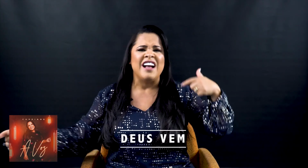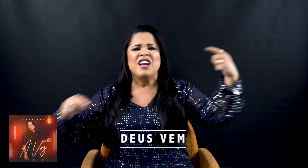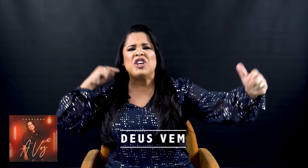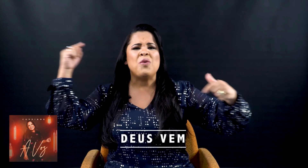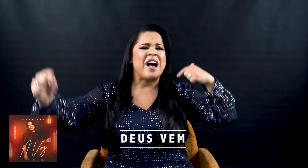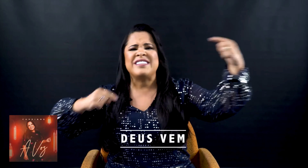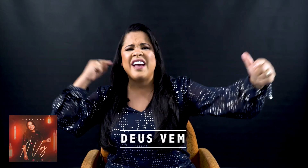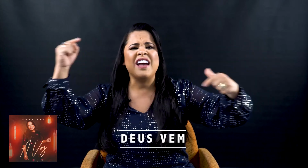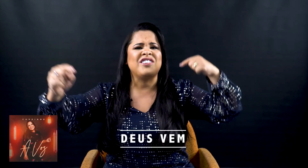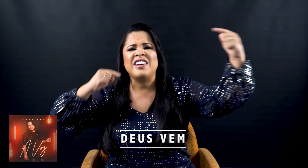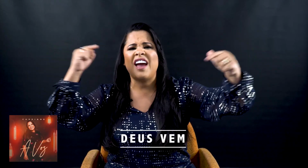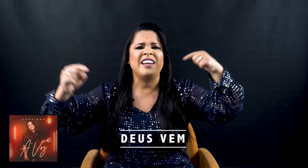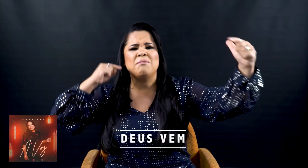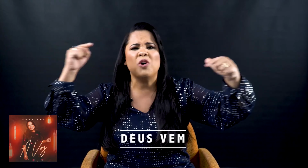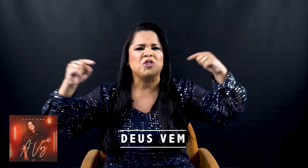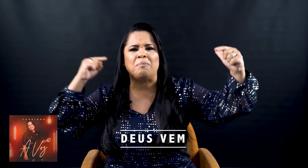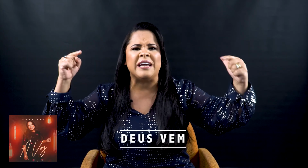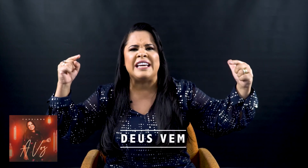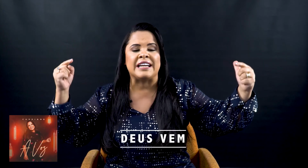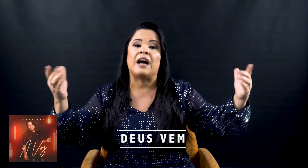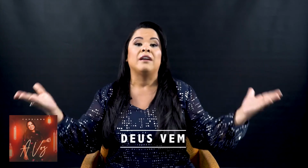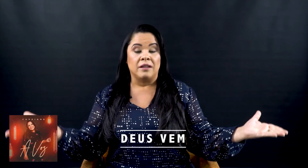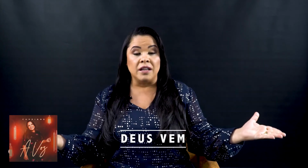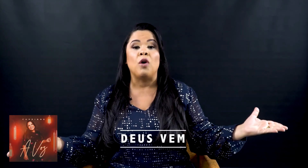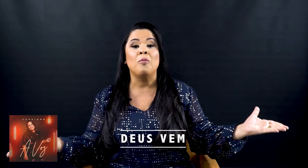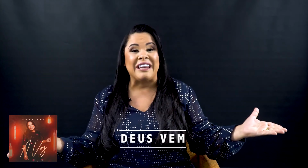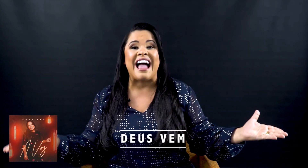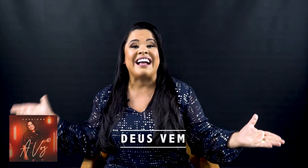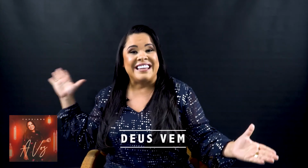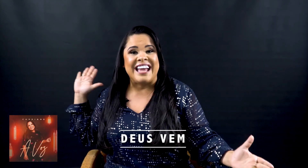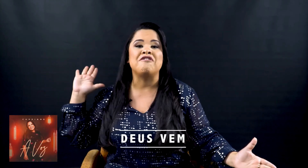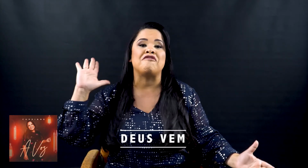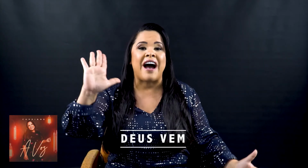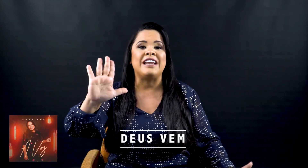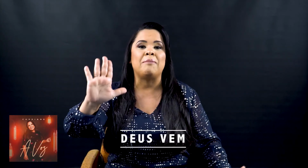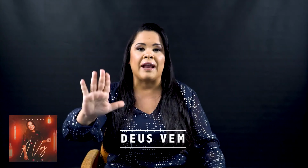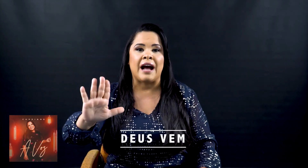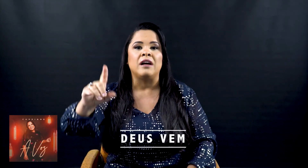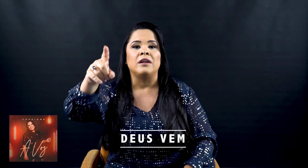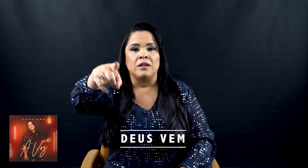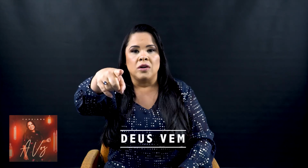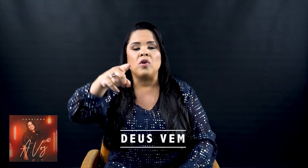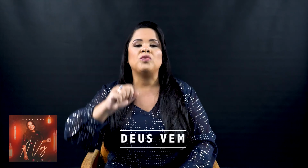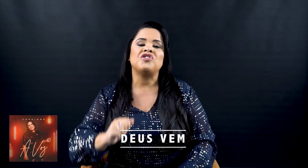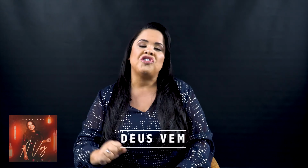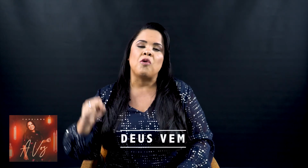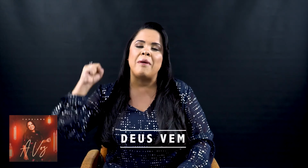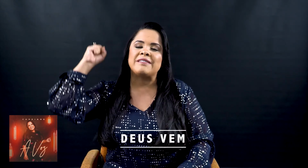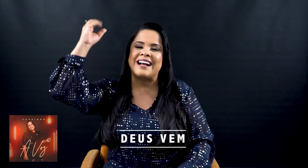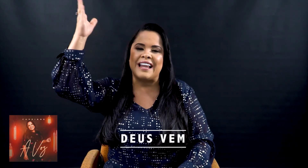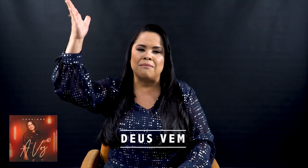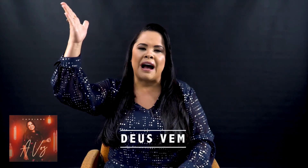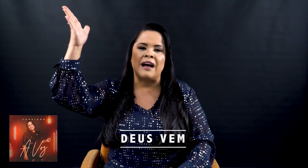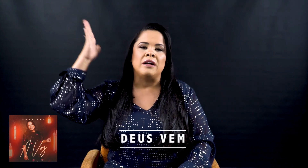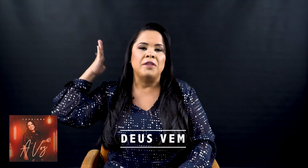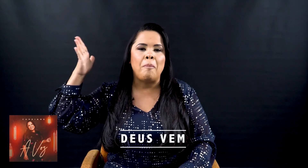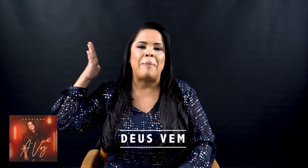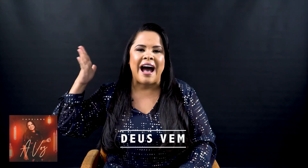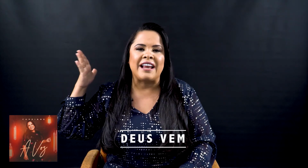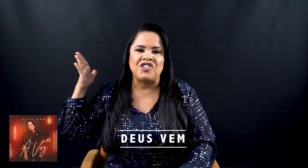hora que o azeite ele multiplica. Então o milagre ele vai liberar quando a gente começa a